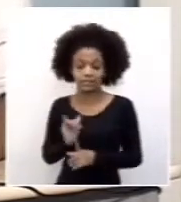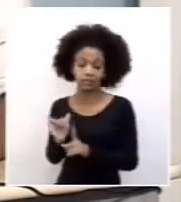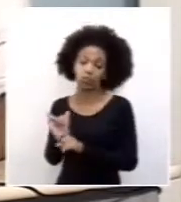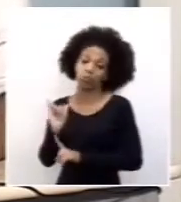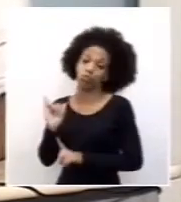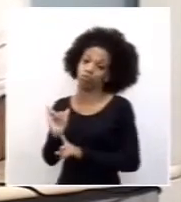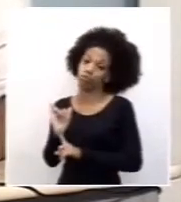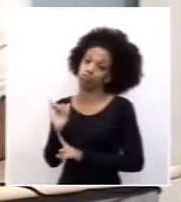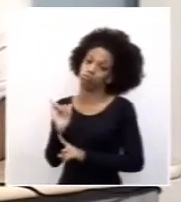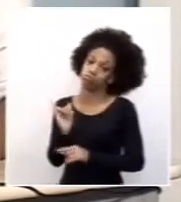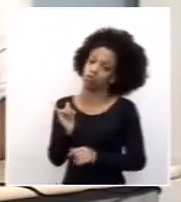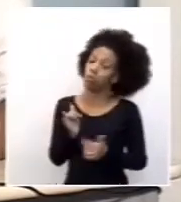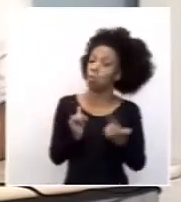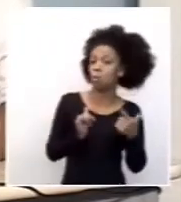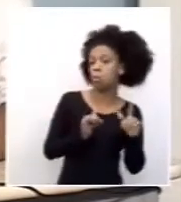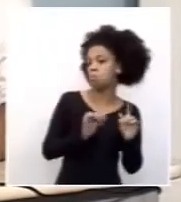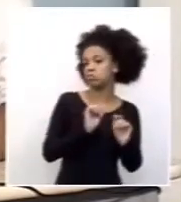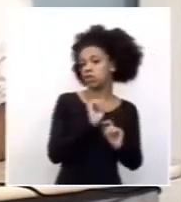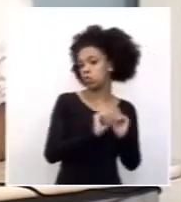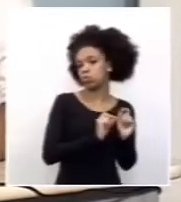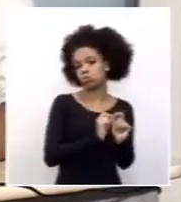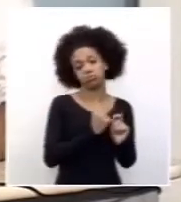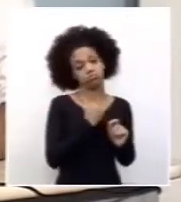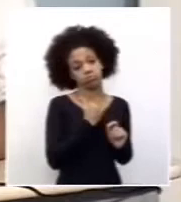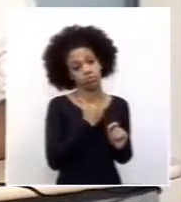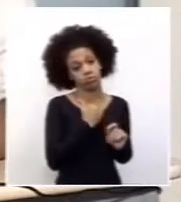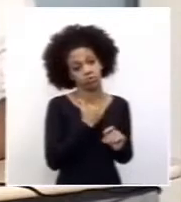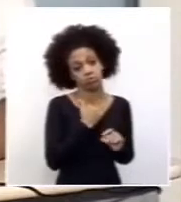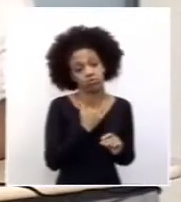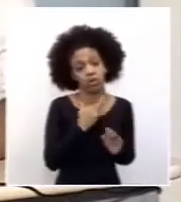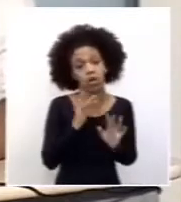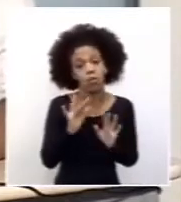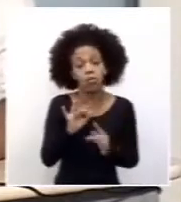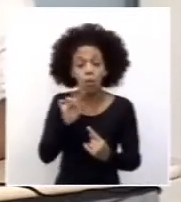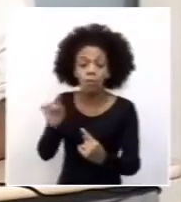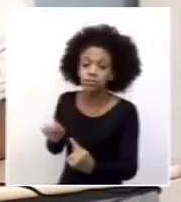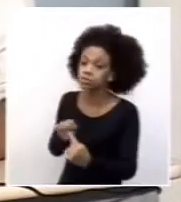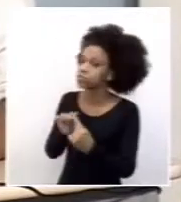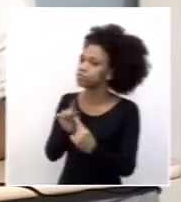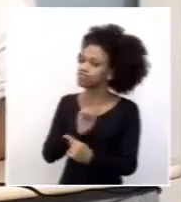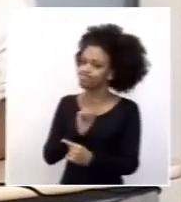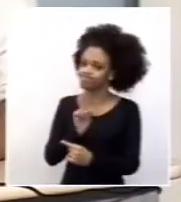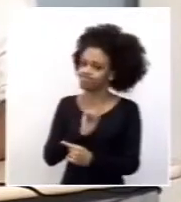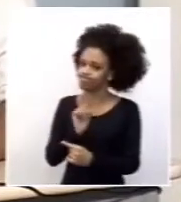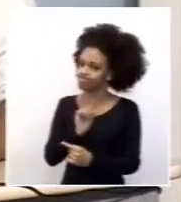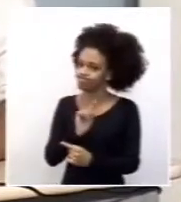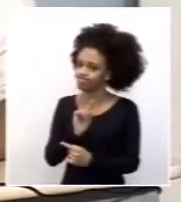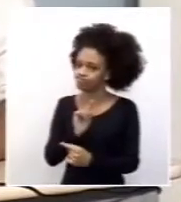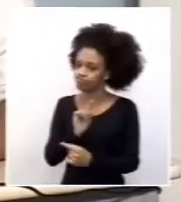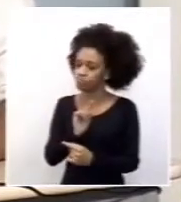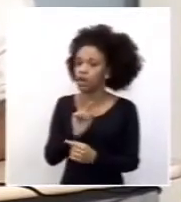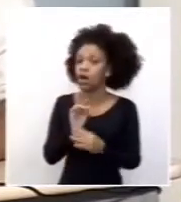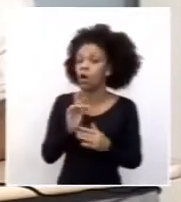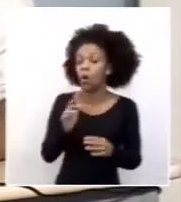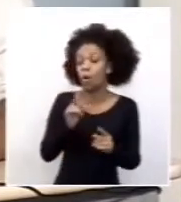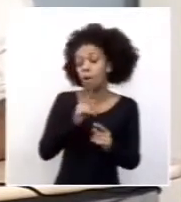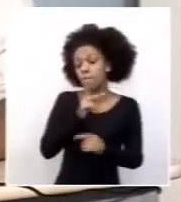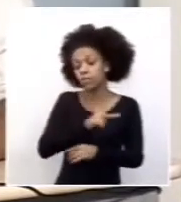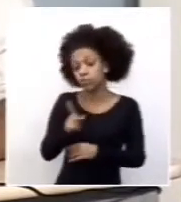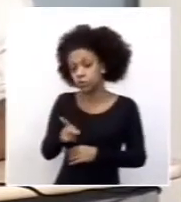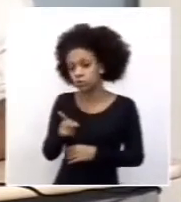ou algo do gênero. Não é essa a intenção. O professor ele deve sentir como um termômetro